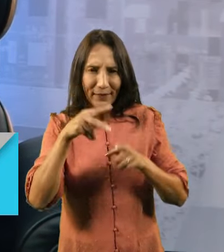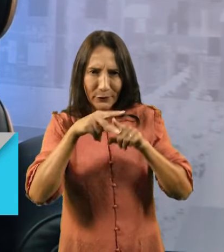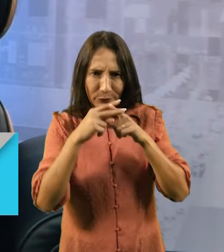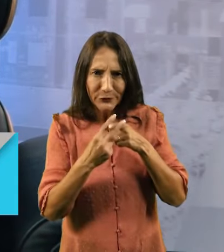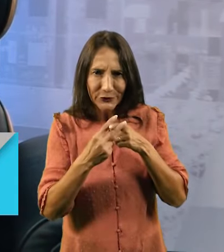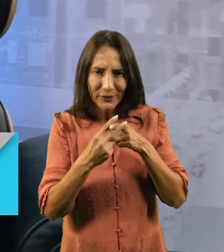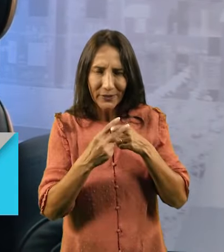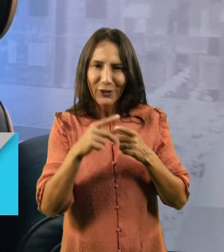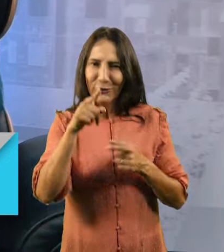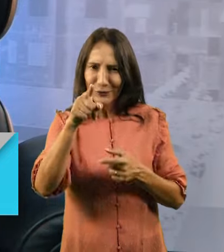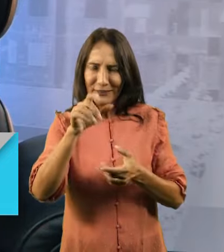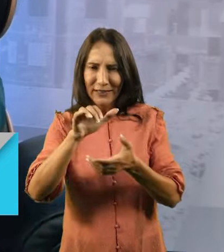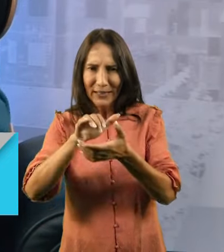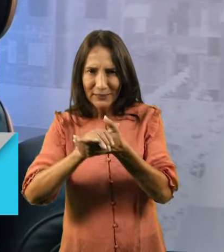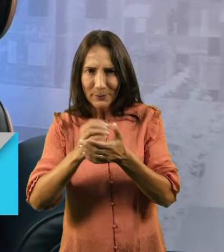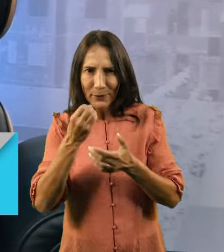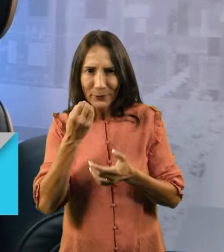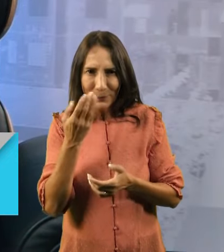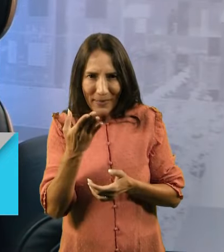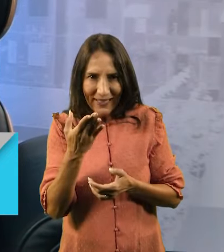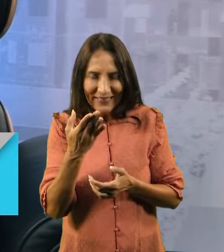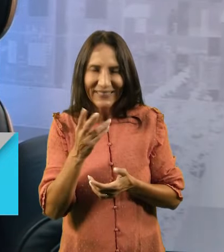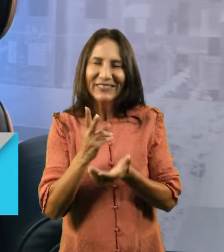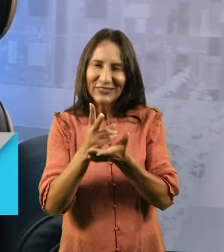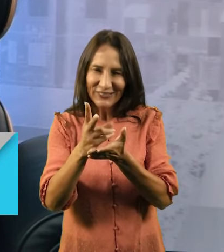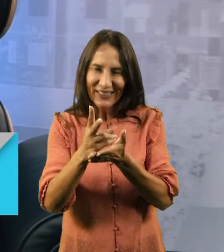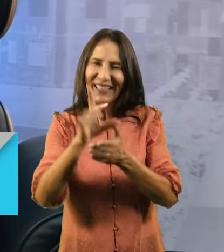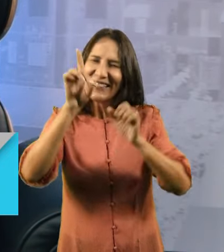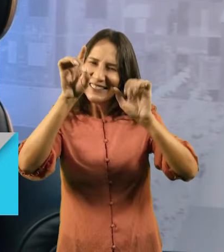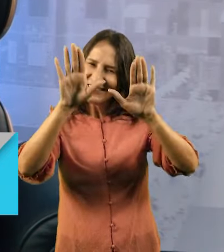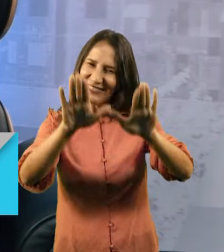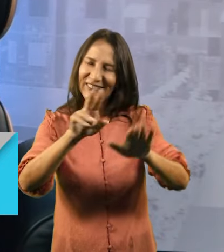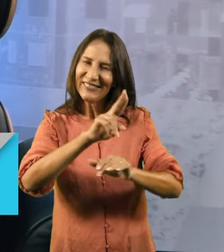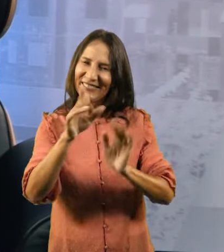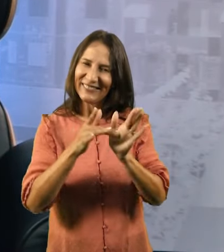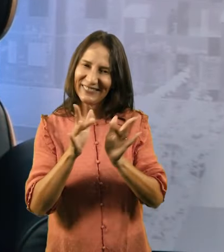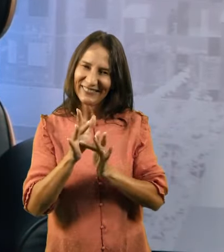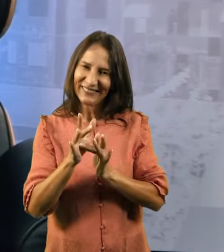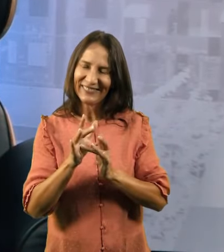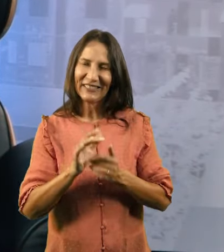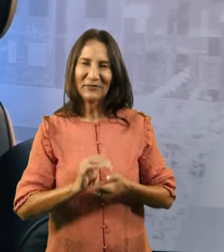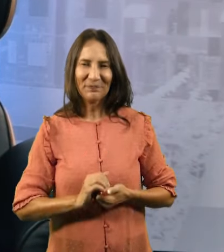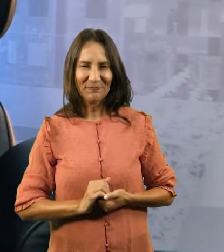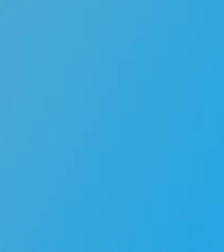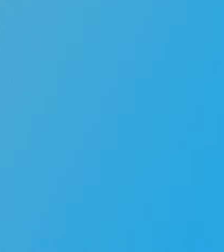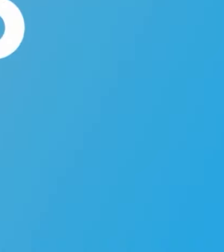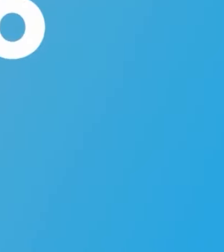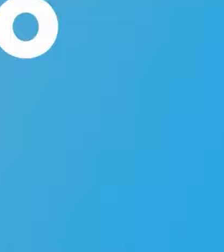casou bem, e que quer manter esta vida tão linda. Deus te abençoe em nome de Jesus.